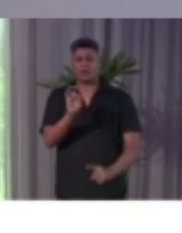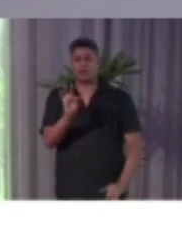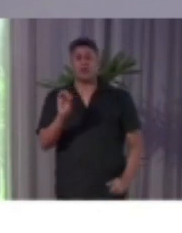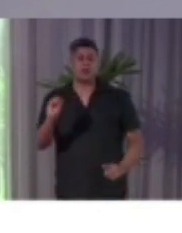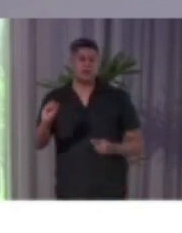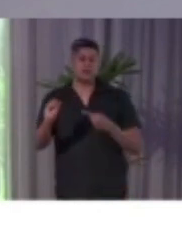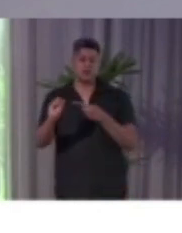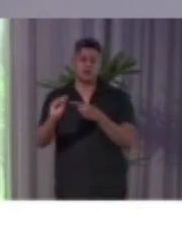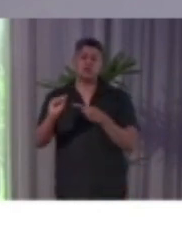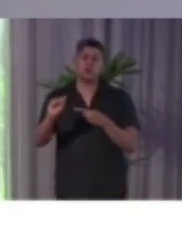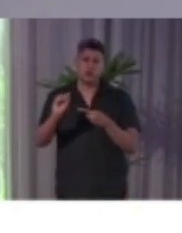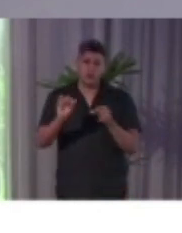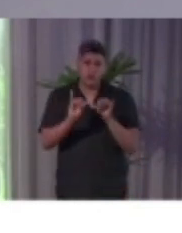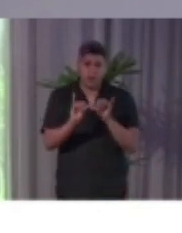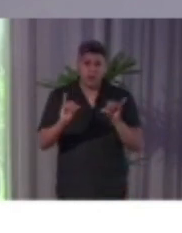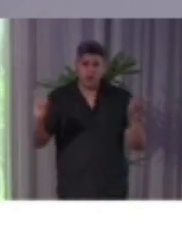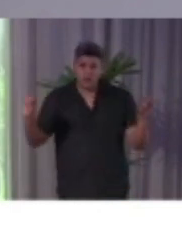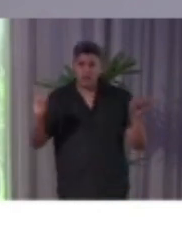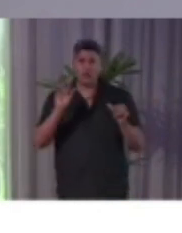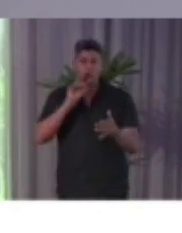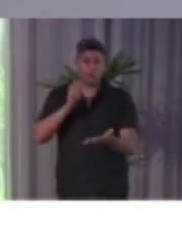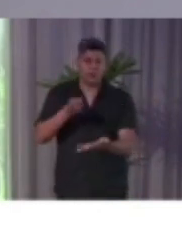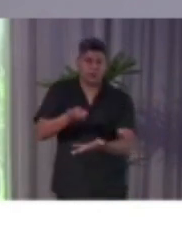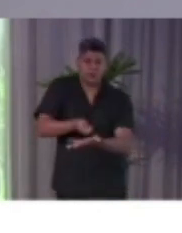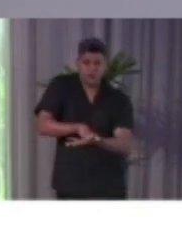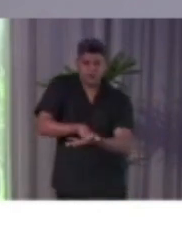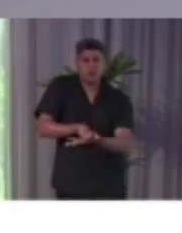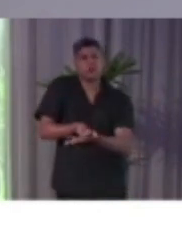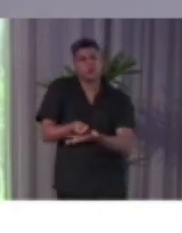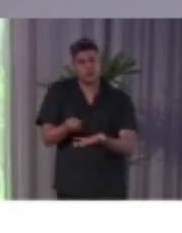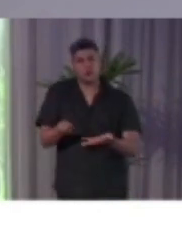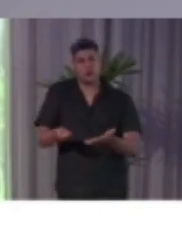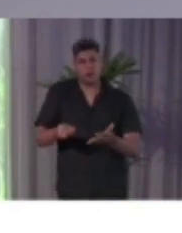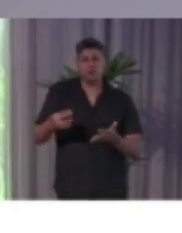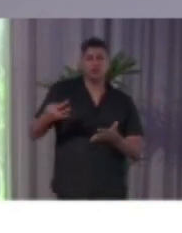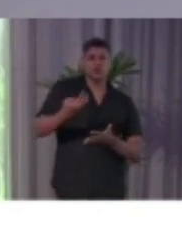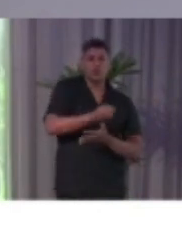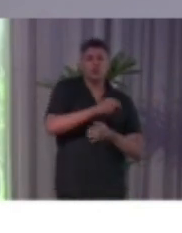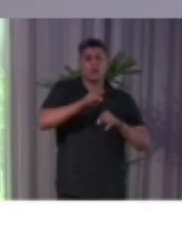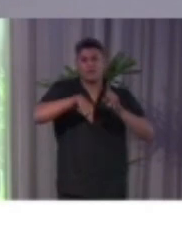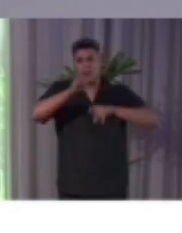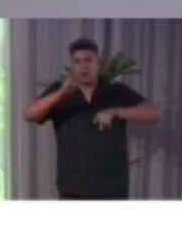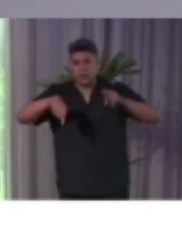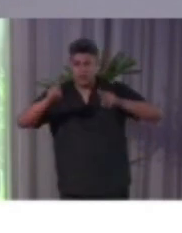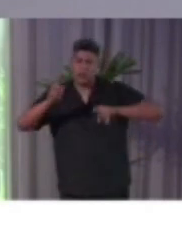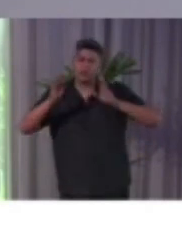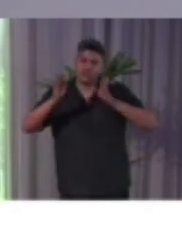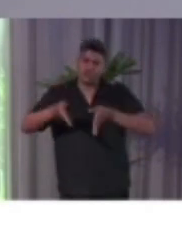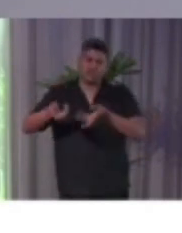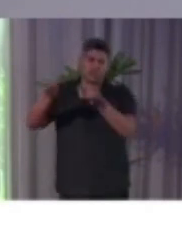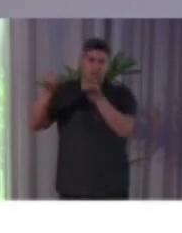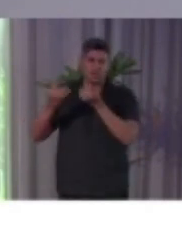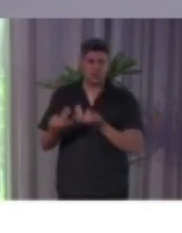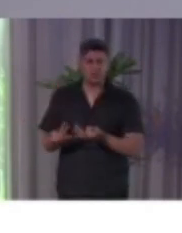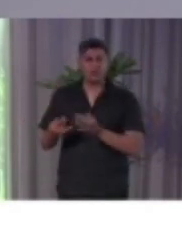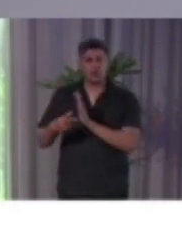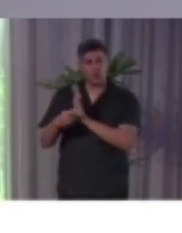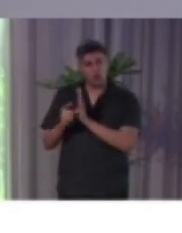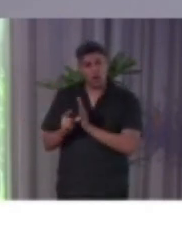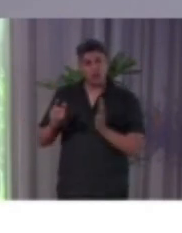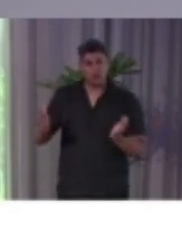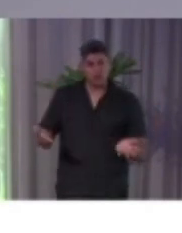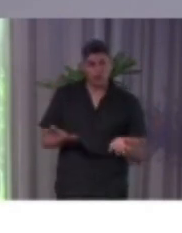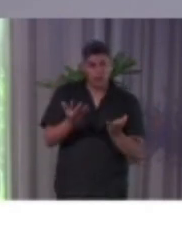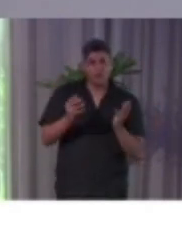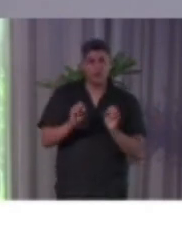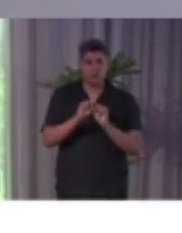vez, é informar a tomada de decisão acerca de todas essas variáveis que eu comentei anteriormente, para a gente poder, então, promover um